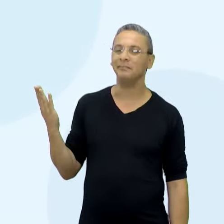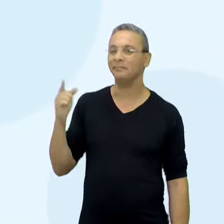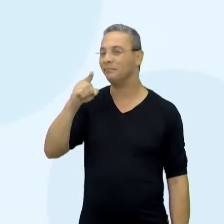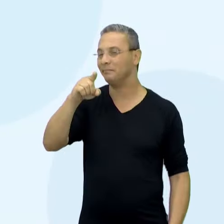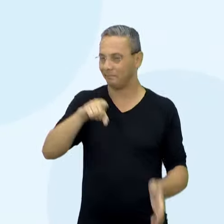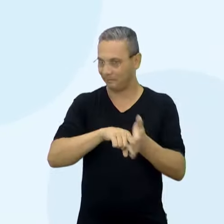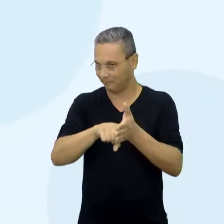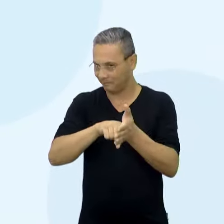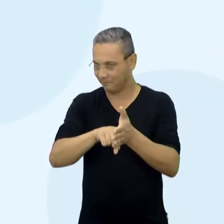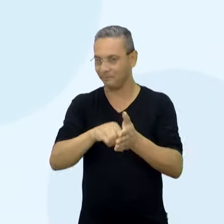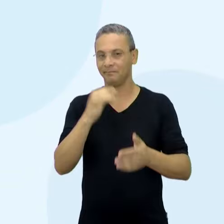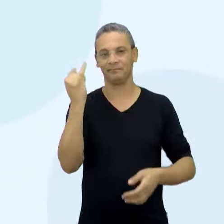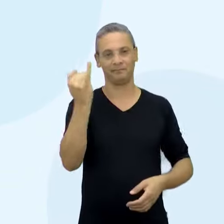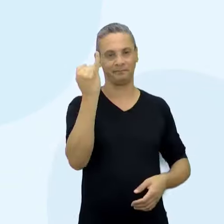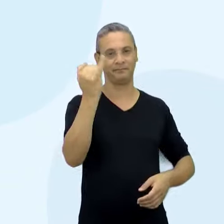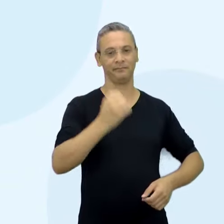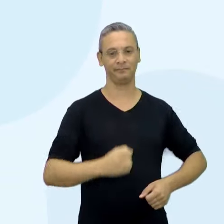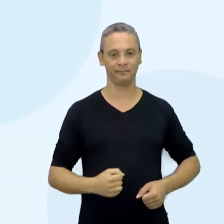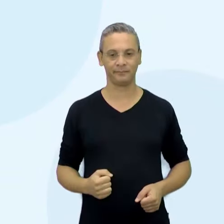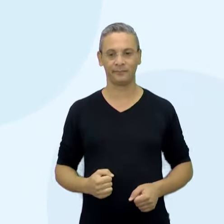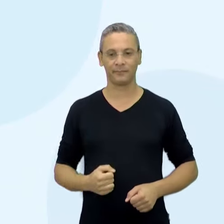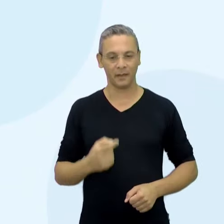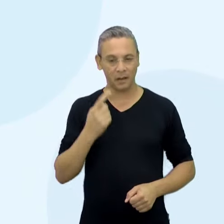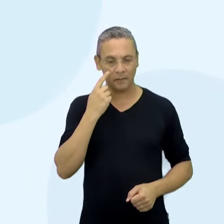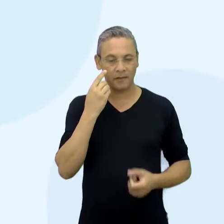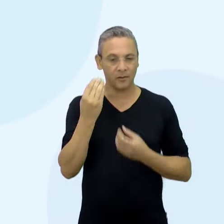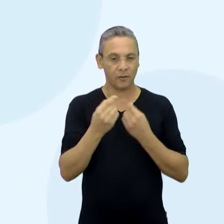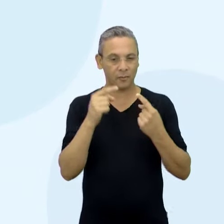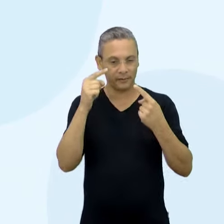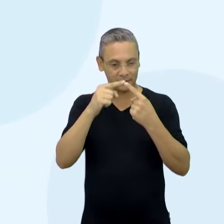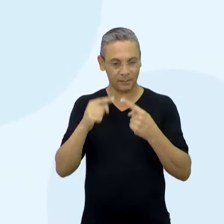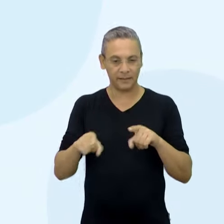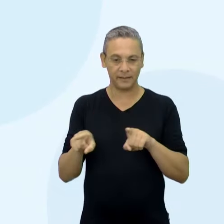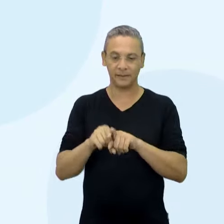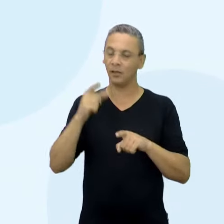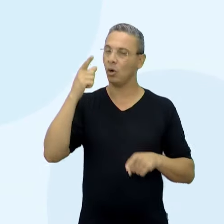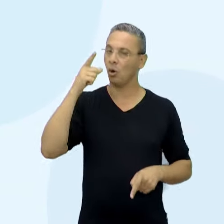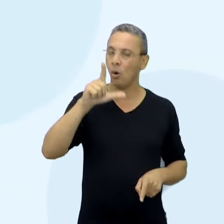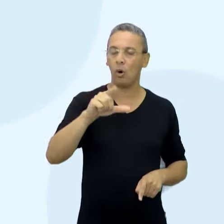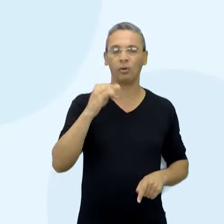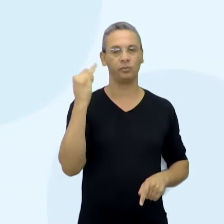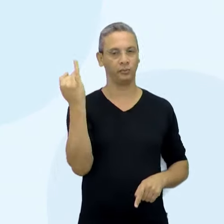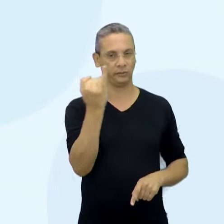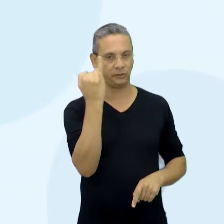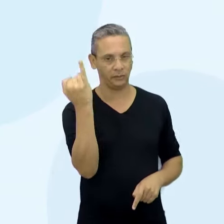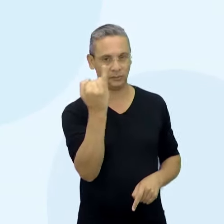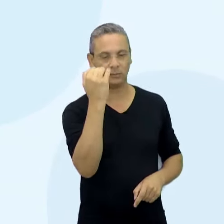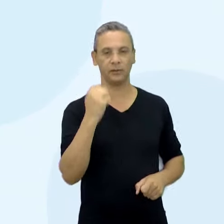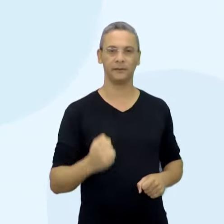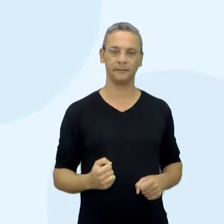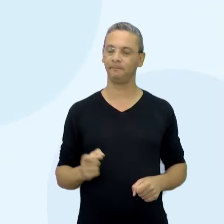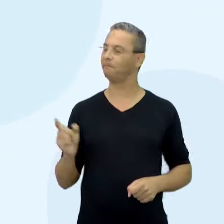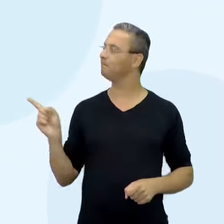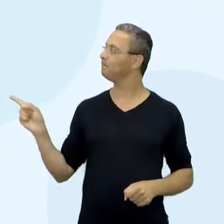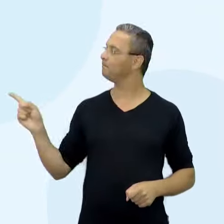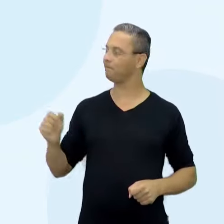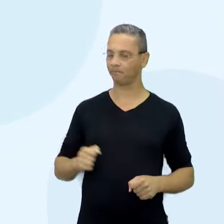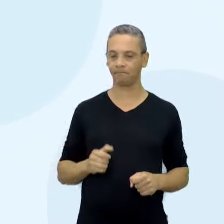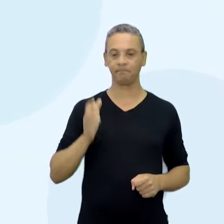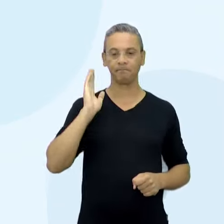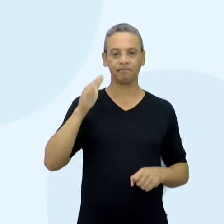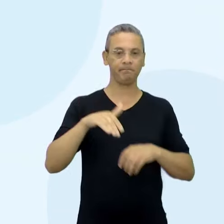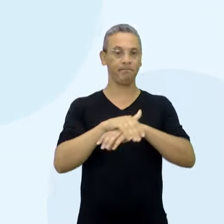compacta e lâmpada de LED. Agora eu queria chamar a sua atenção também para um outro... a gente já falou sobre